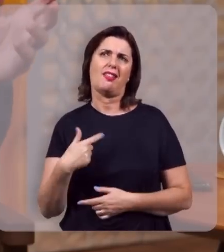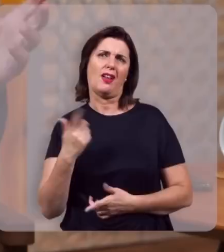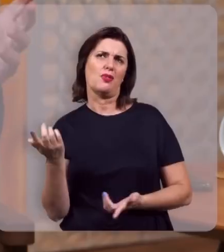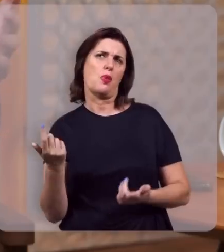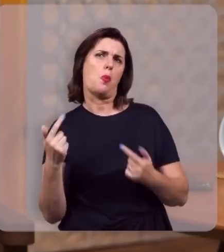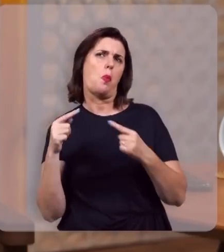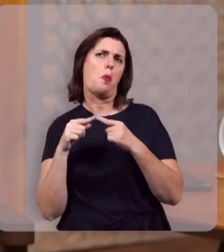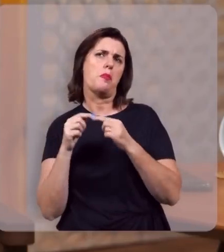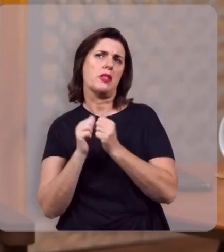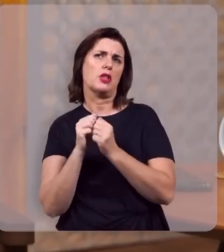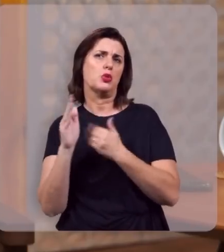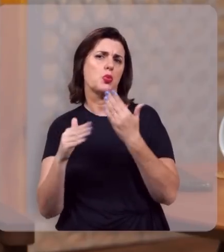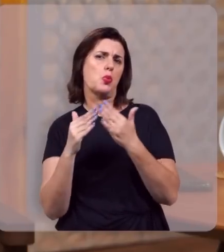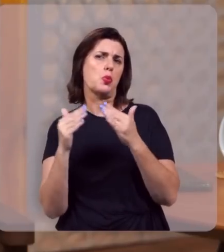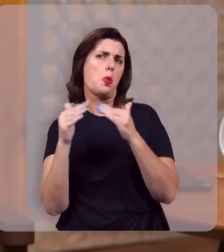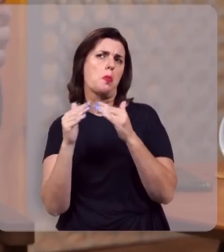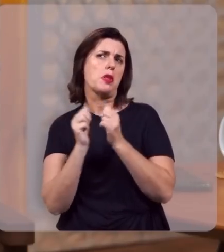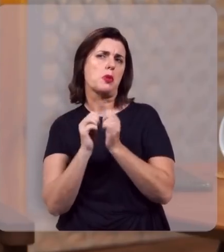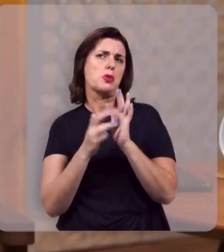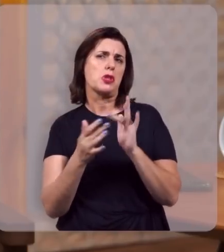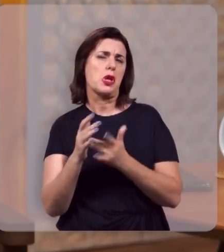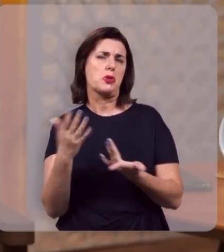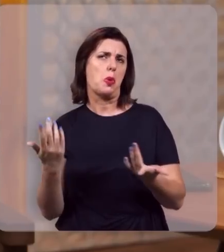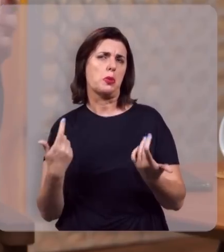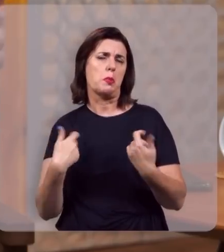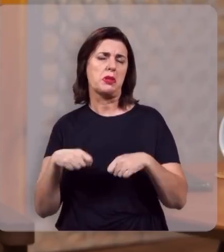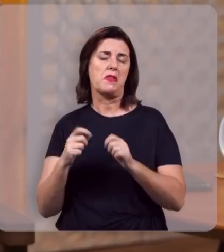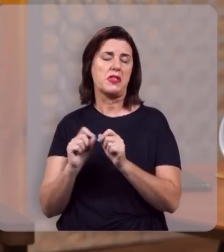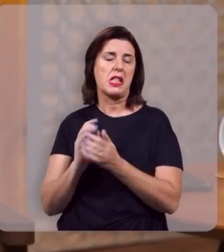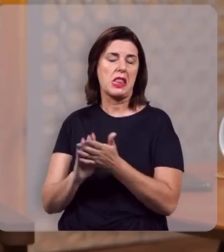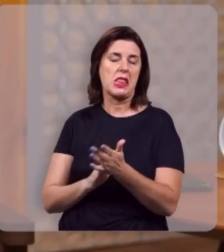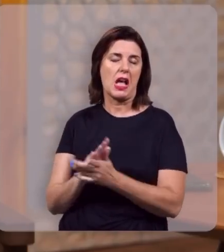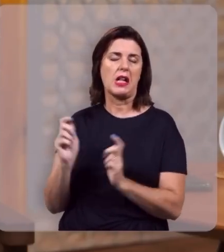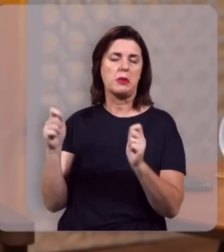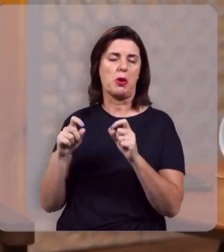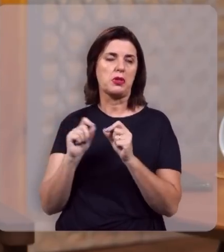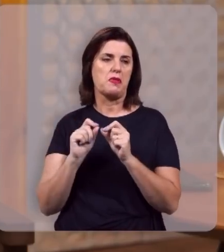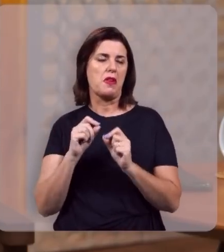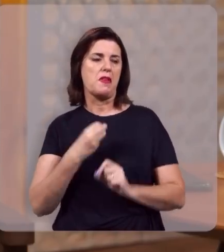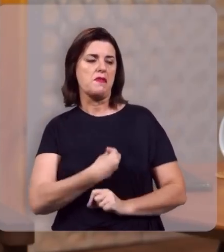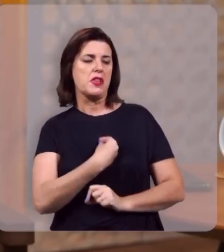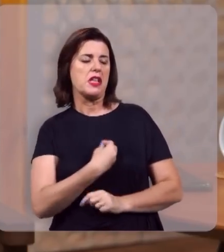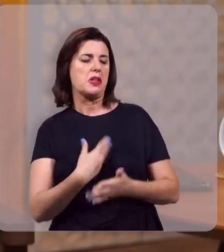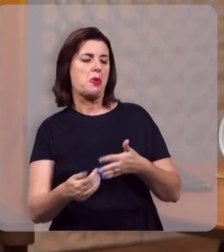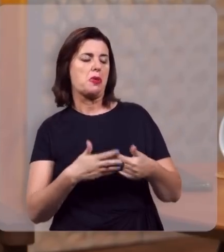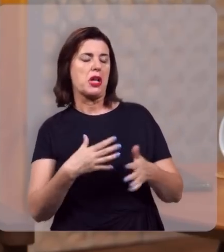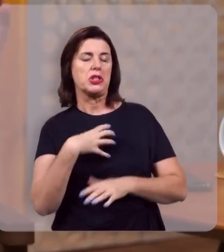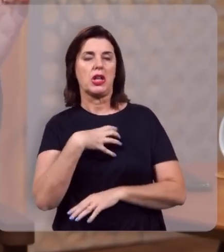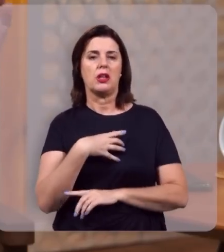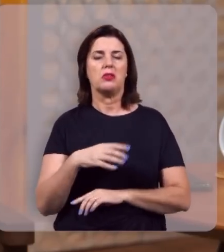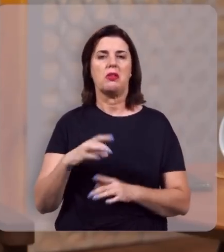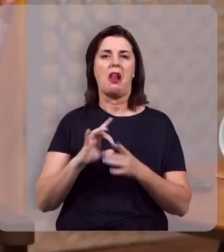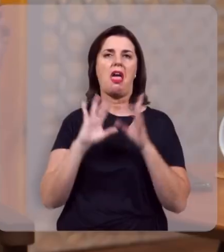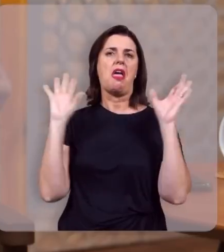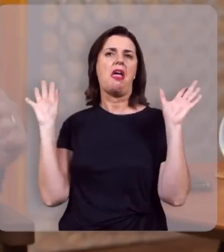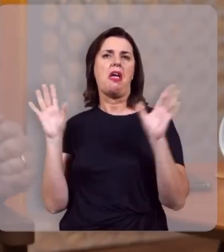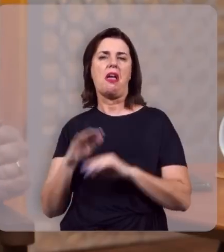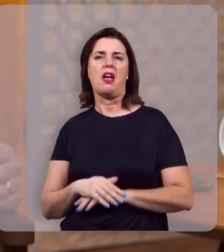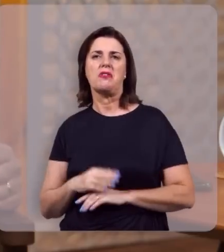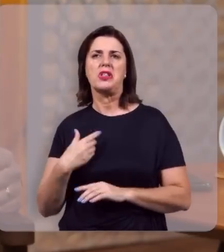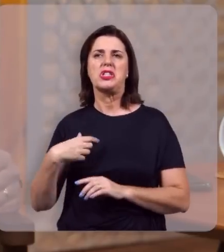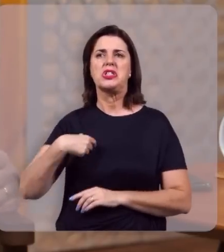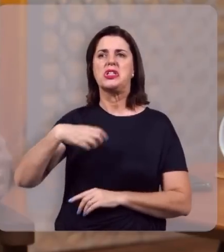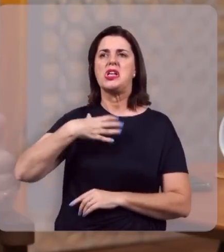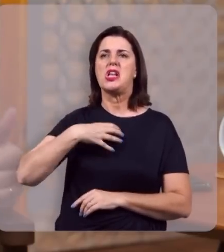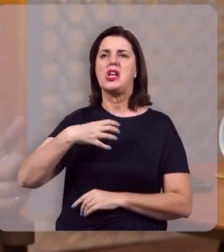se tudo tem a ver com Jesus, então eu não preciso fazer nada, vou viver a minha vida de qualquer maneira, livre, leve e solto, da forma que der